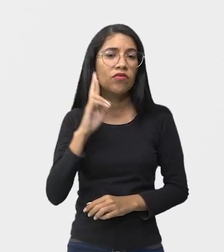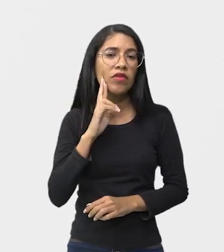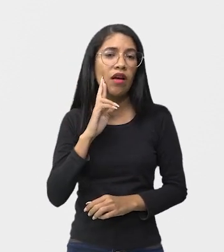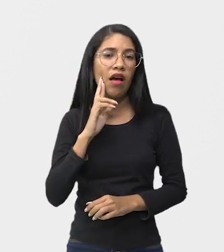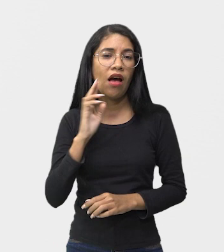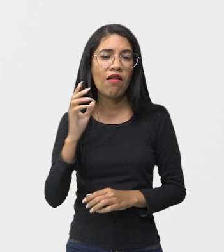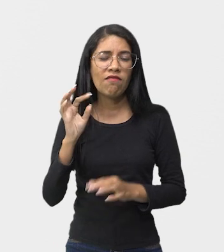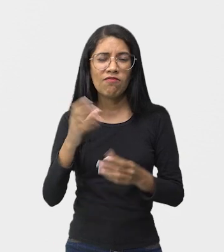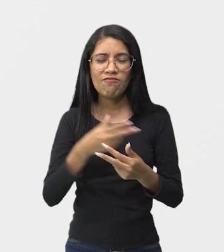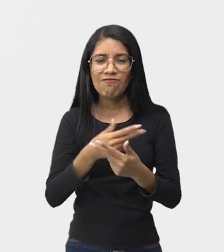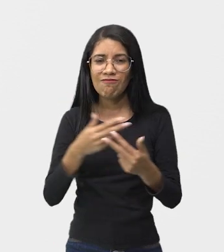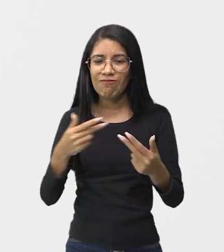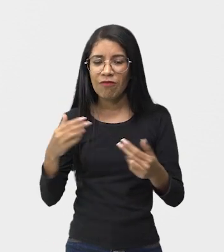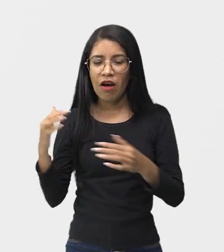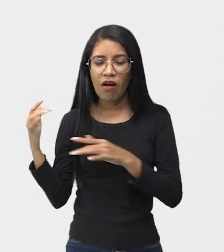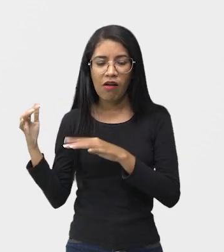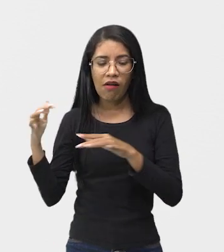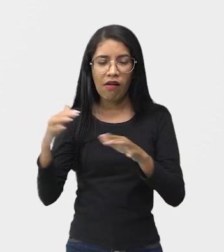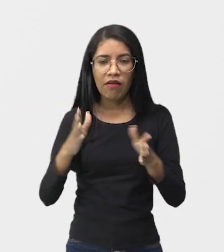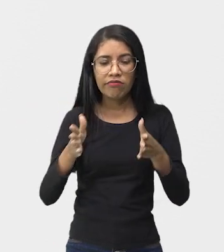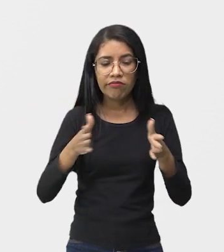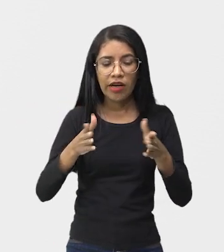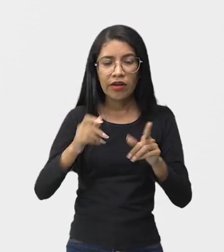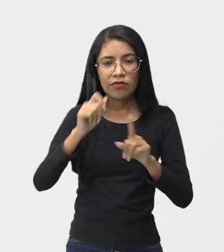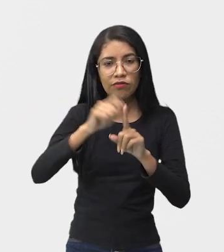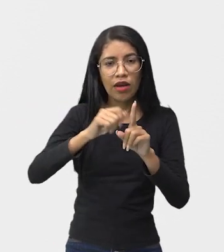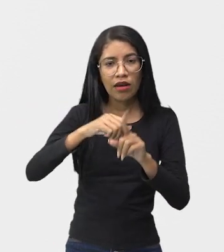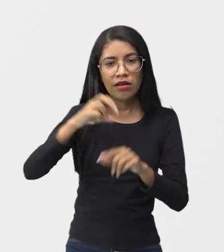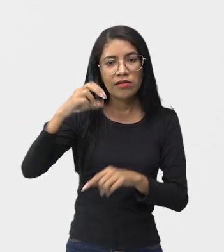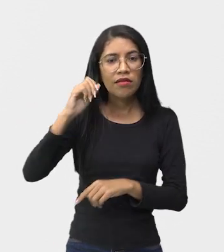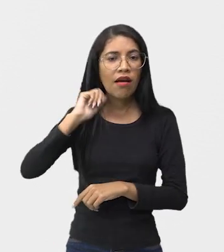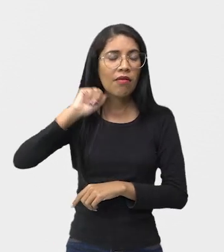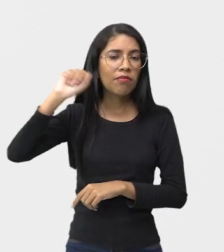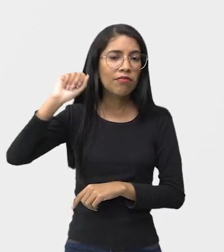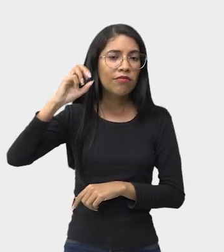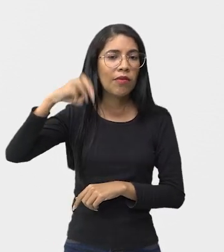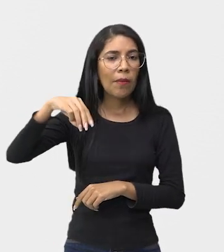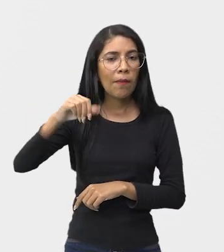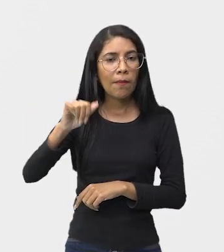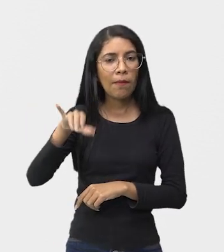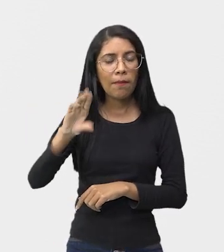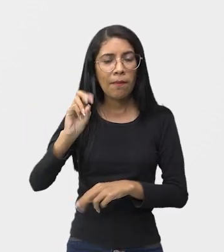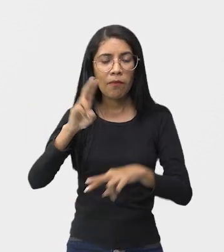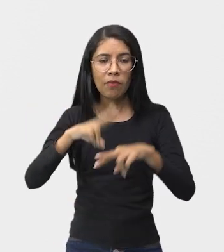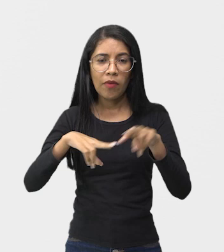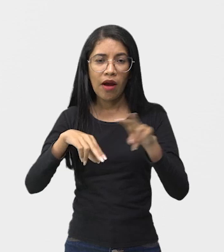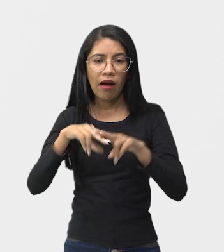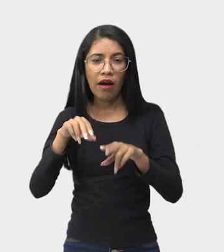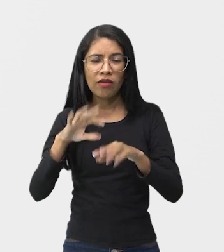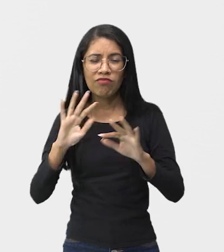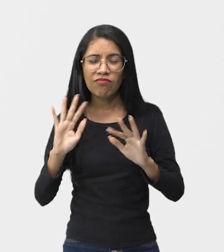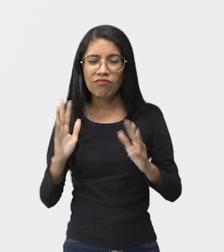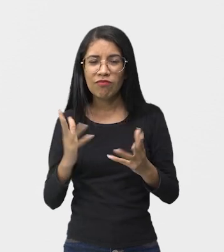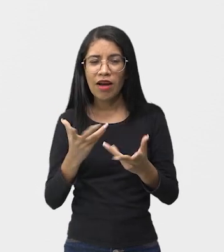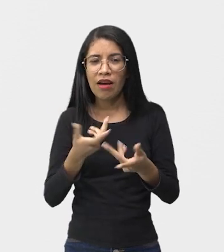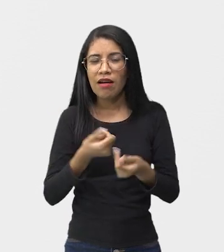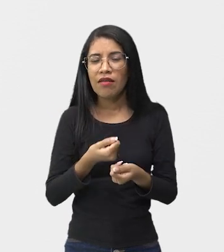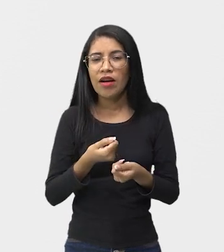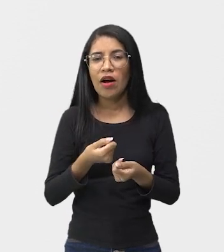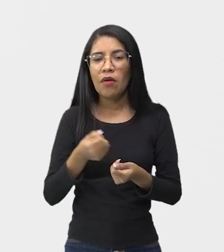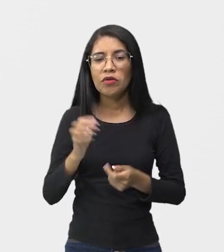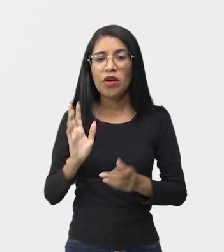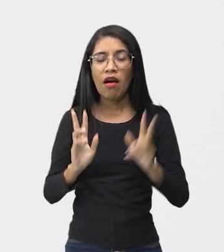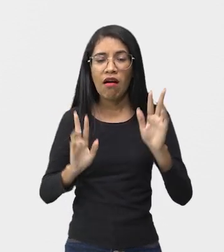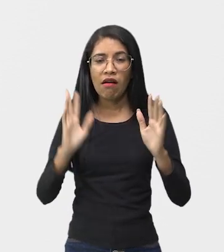Reúne centenas de fiéis nos meses de abril, maio e junho, proporcionando um belo espetáculo. Os